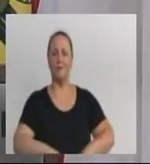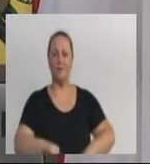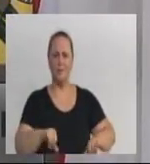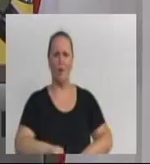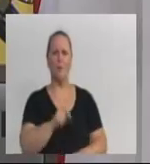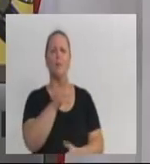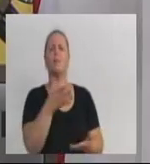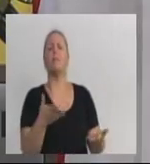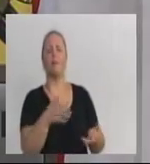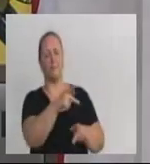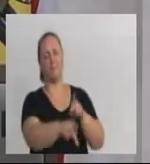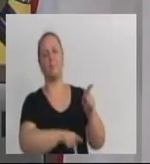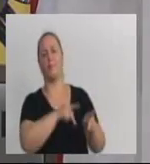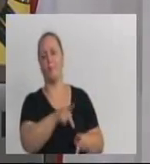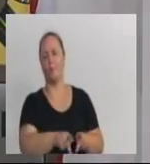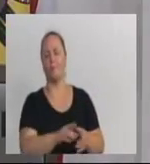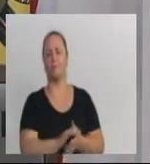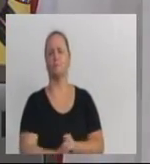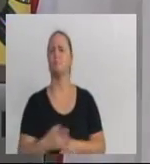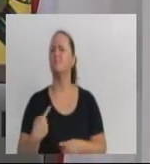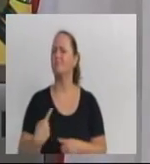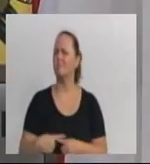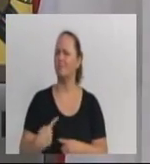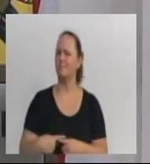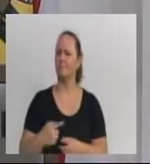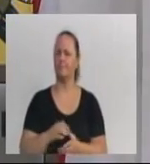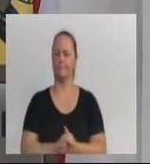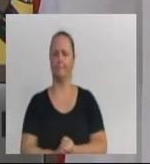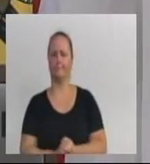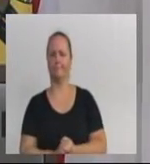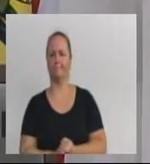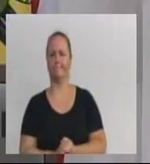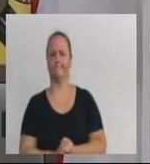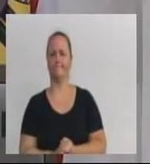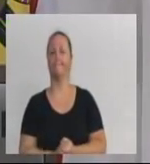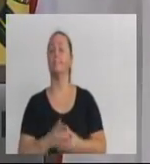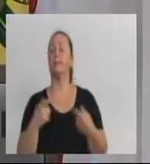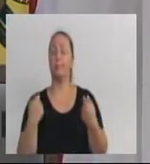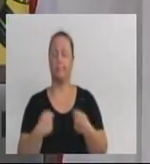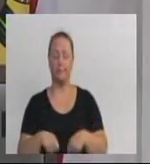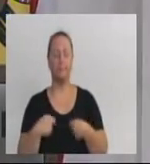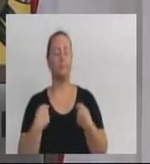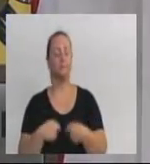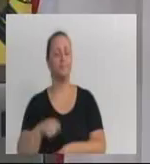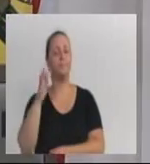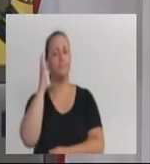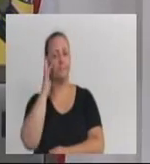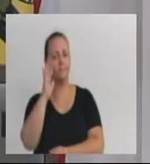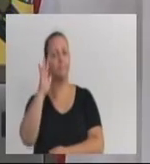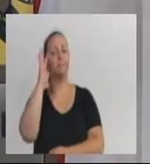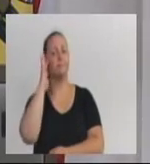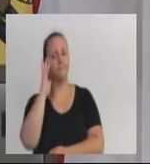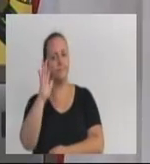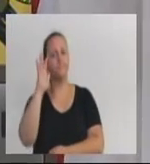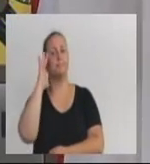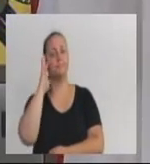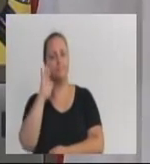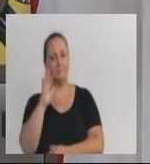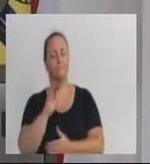quê? Cabe algumas reflexões, e eu não quero entrar na